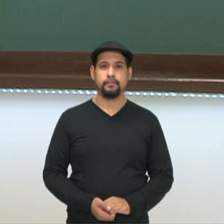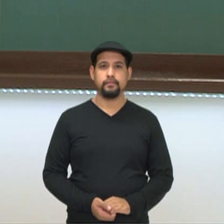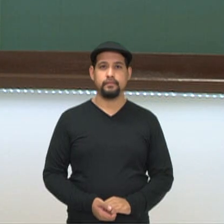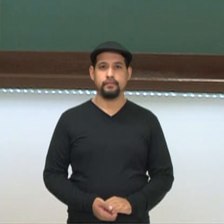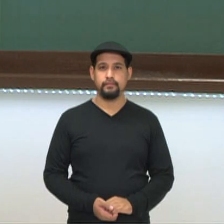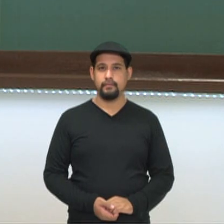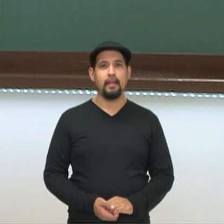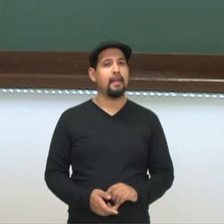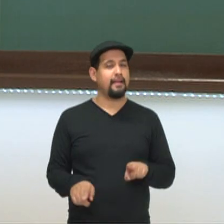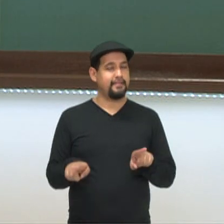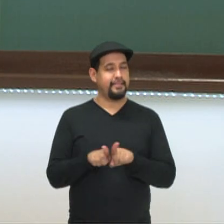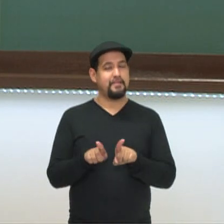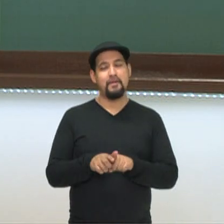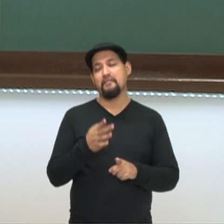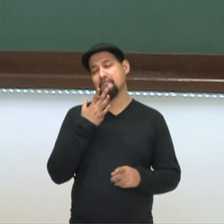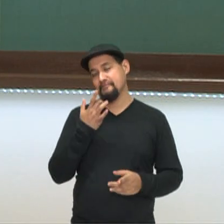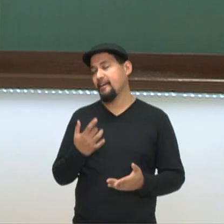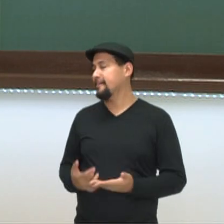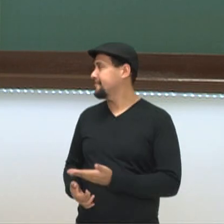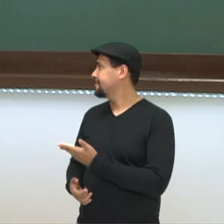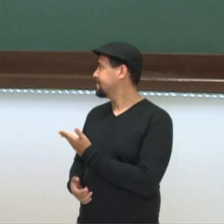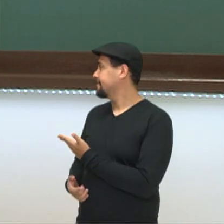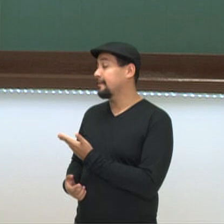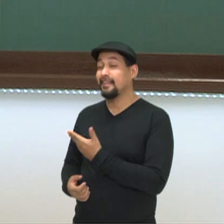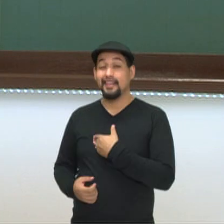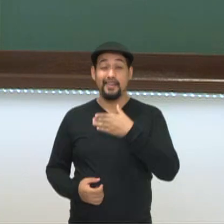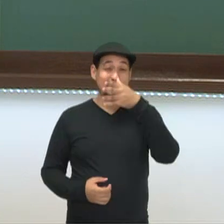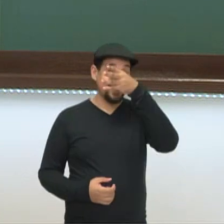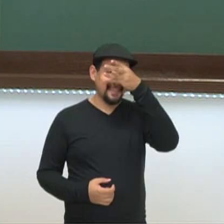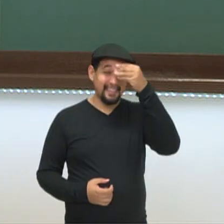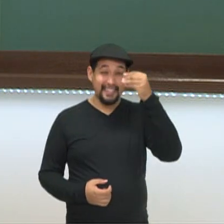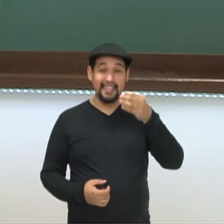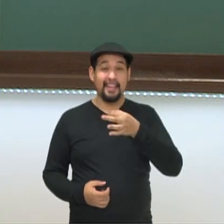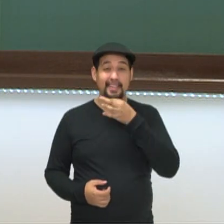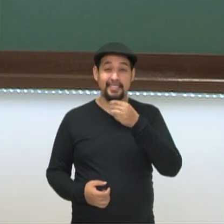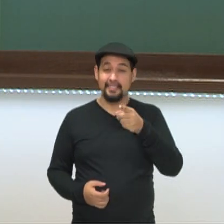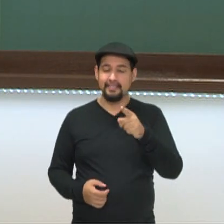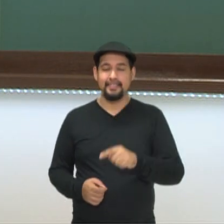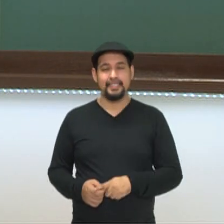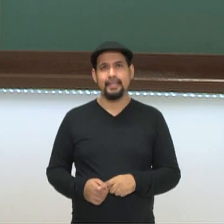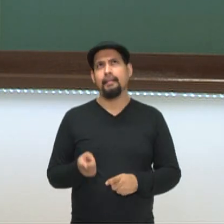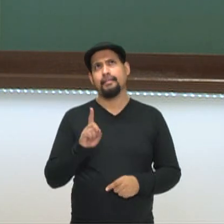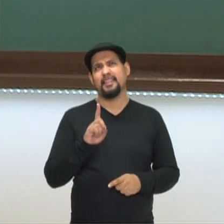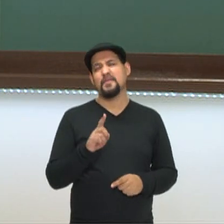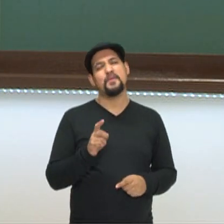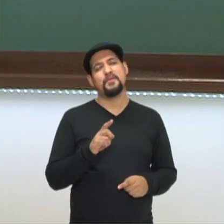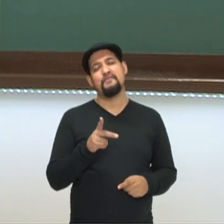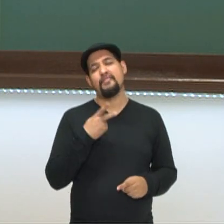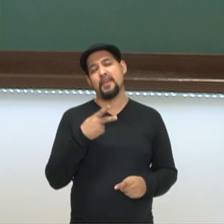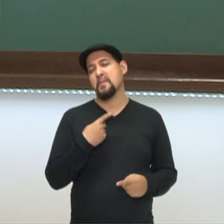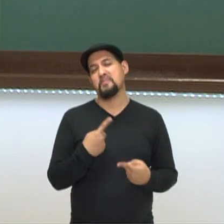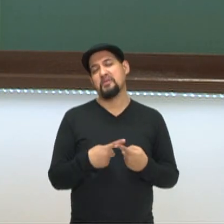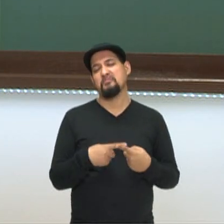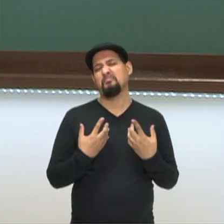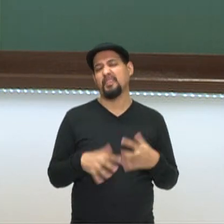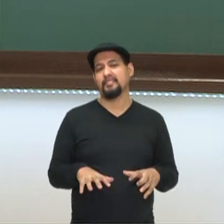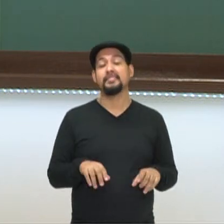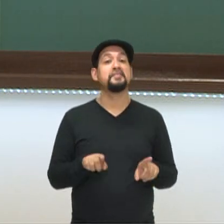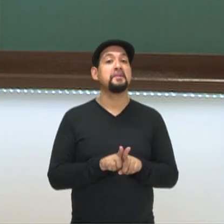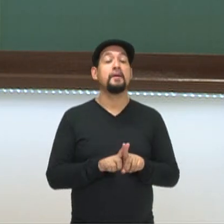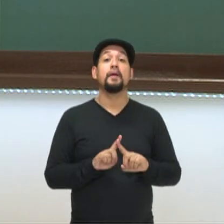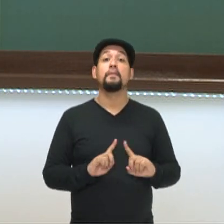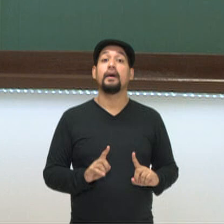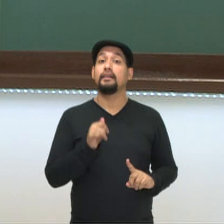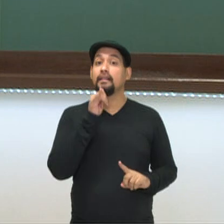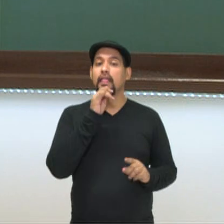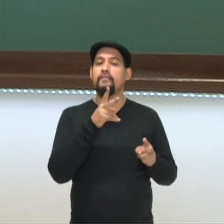essa também ficou fácil né eu esqueci de dar uma outra dica verdade eu não esqueci eu não dele propósito um jeito mais